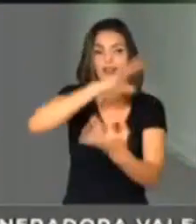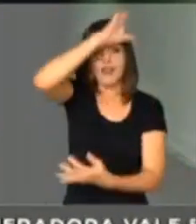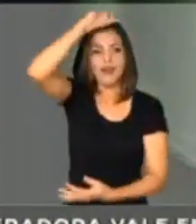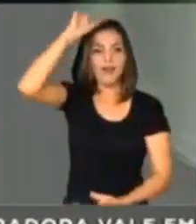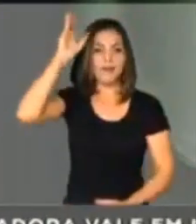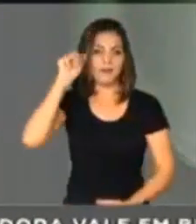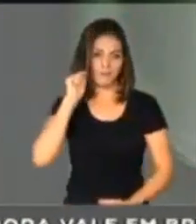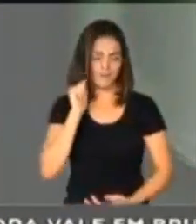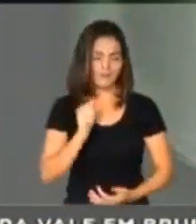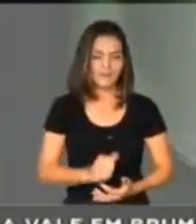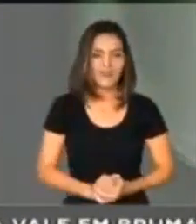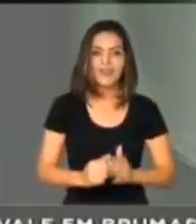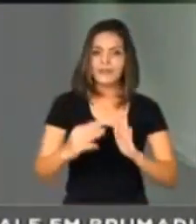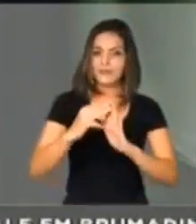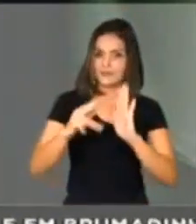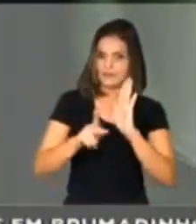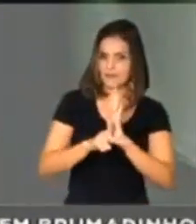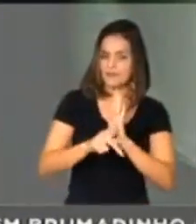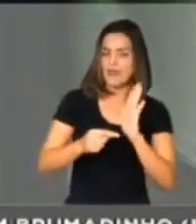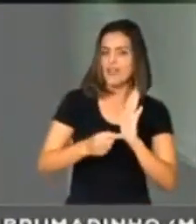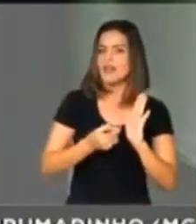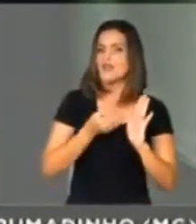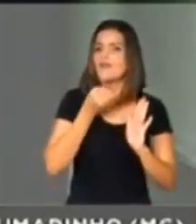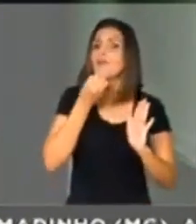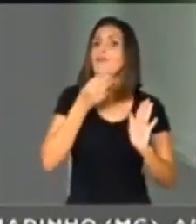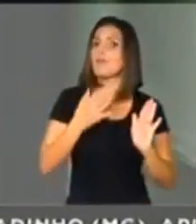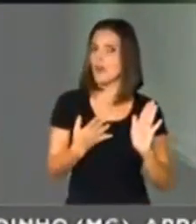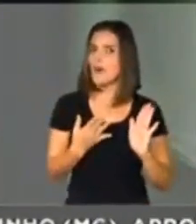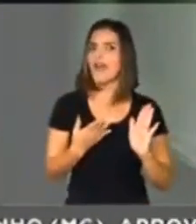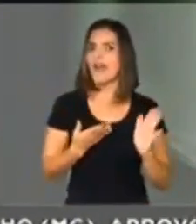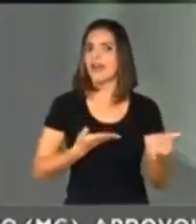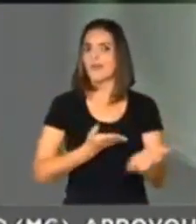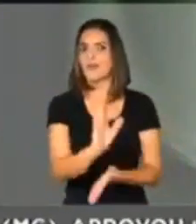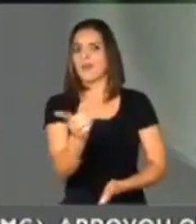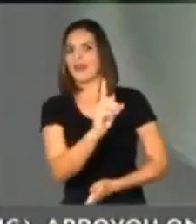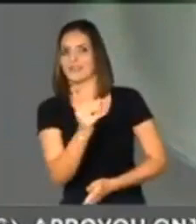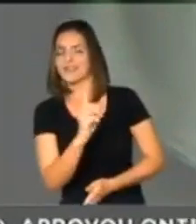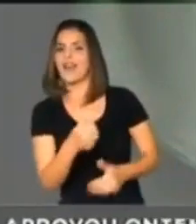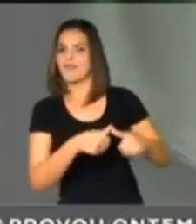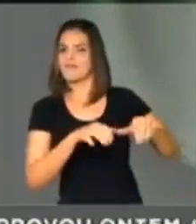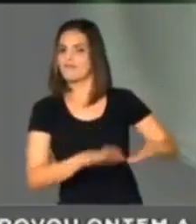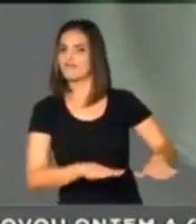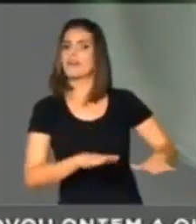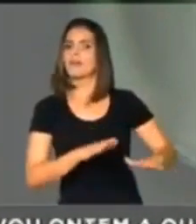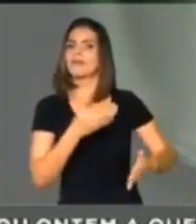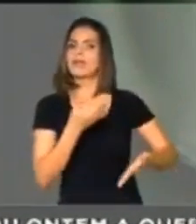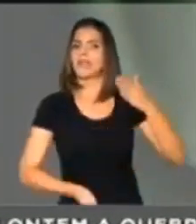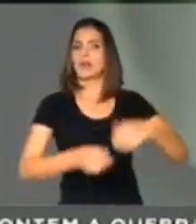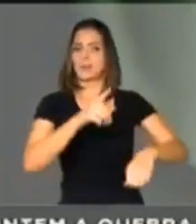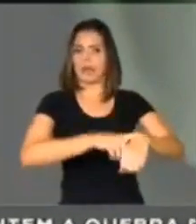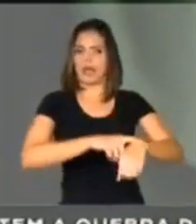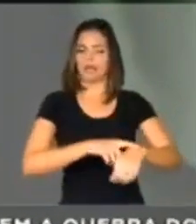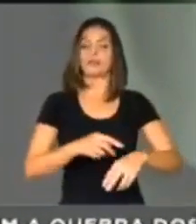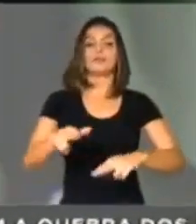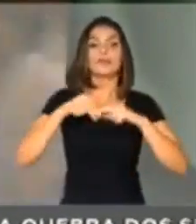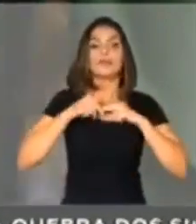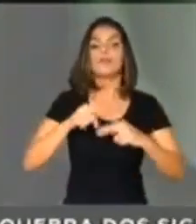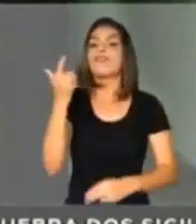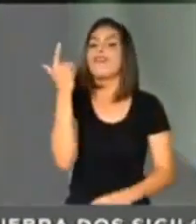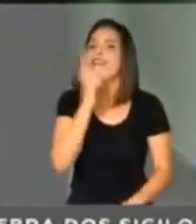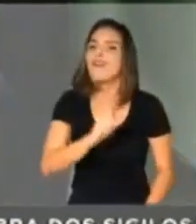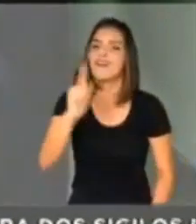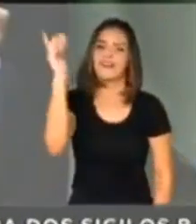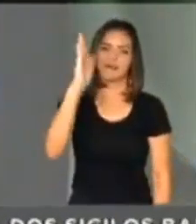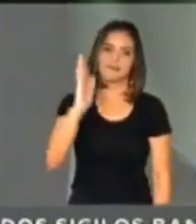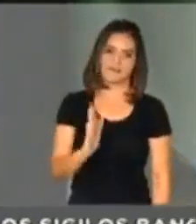essa medida provisória não ter ido à frente e com isso ganha o Brasil. Ganha o